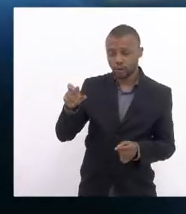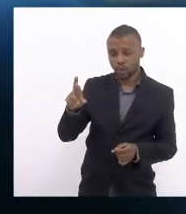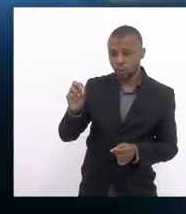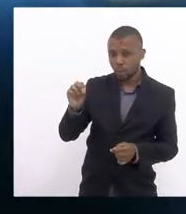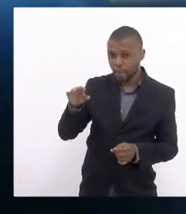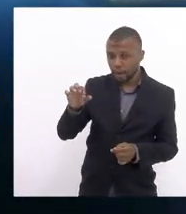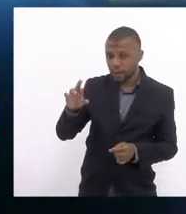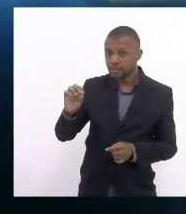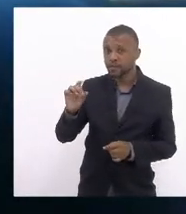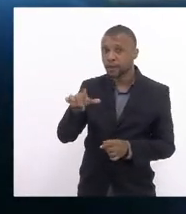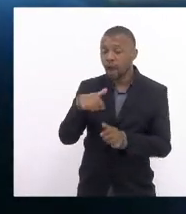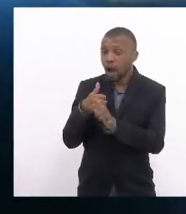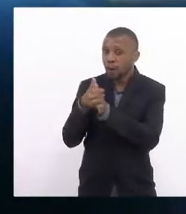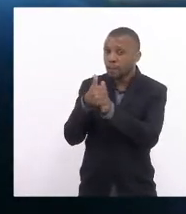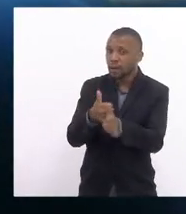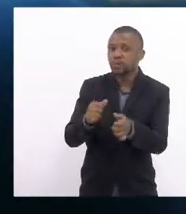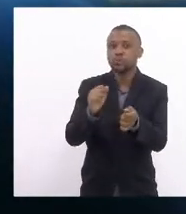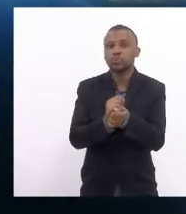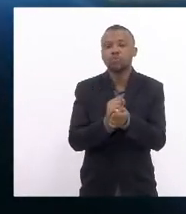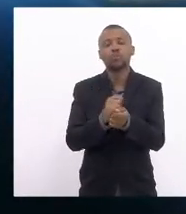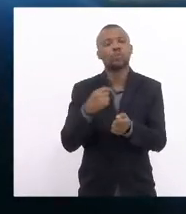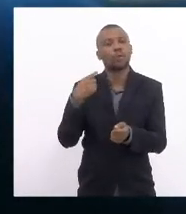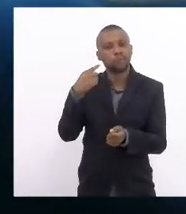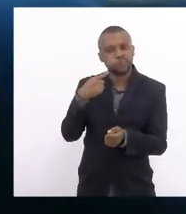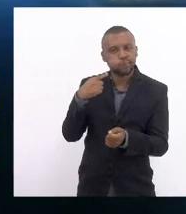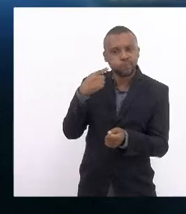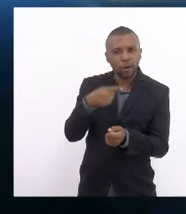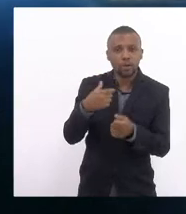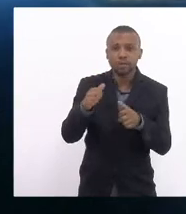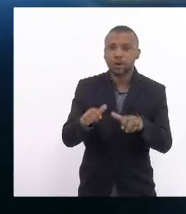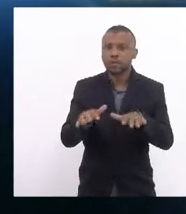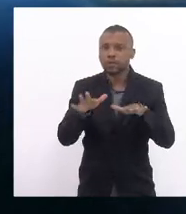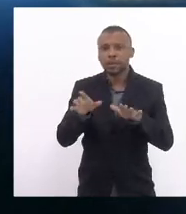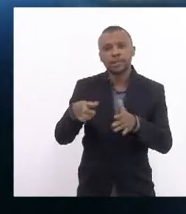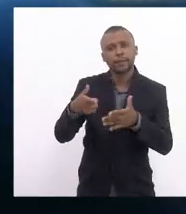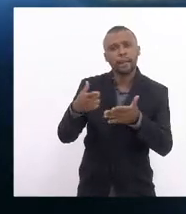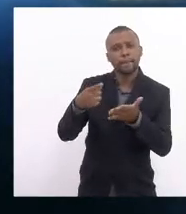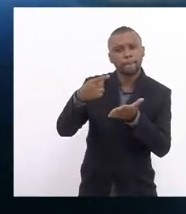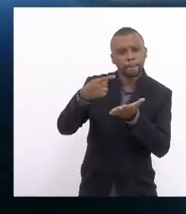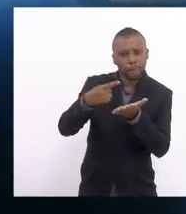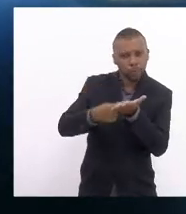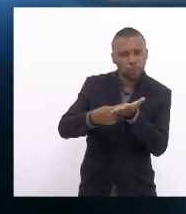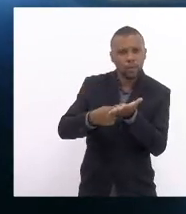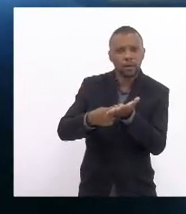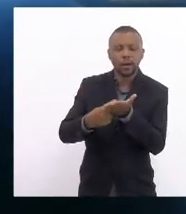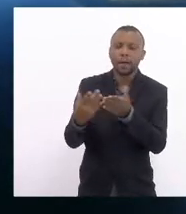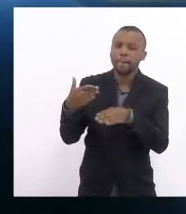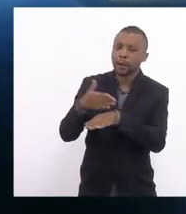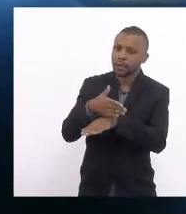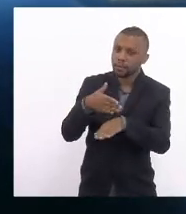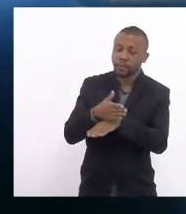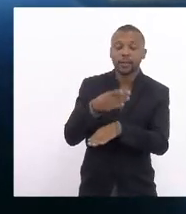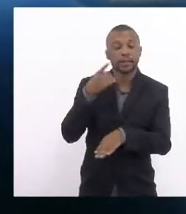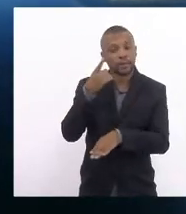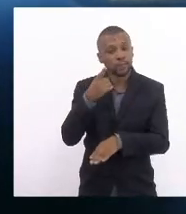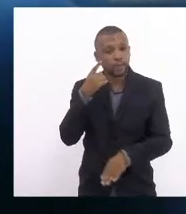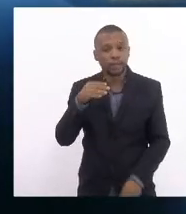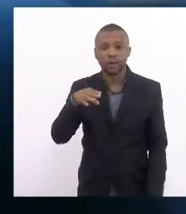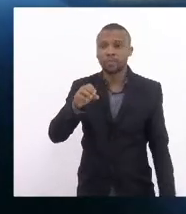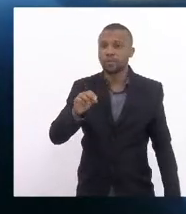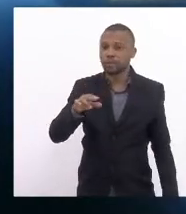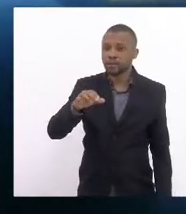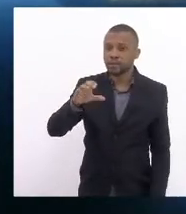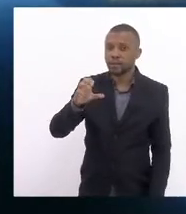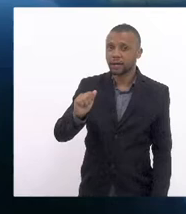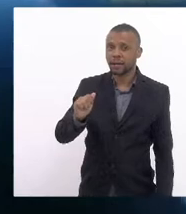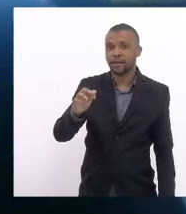nosso mandato, na audiência pública sobre isso. Participaram ativamente a deputada Mônica Francisco, que está